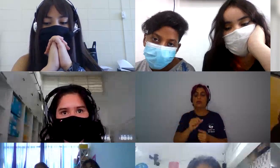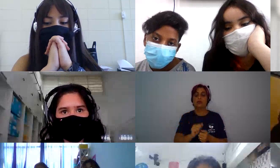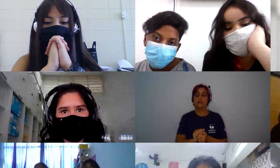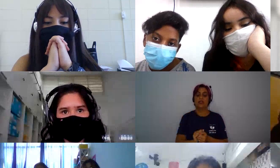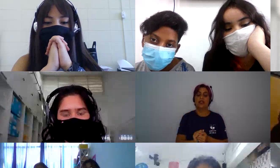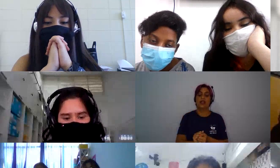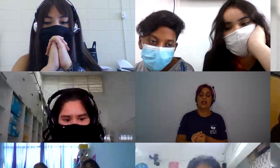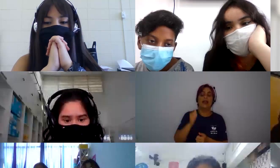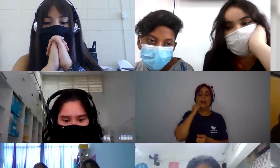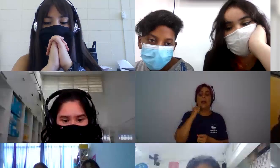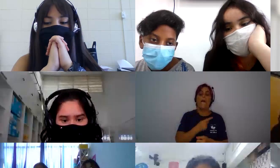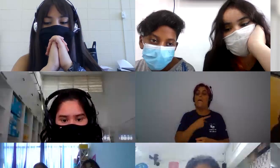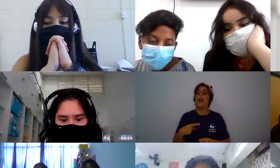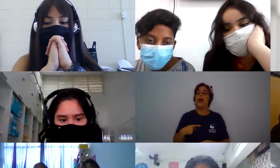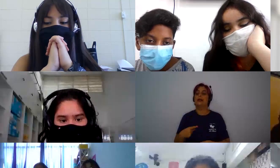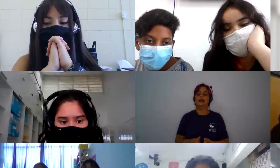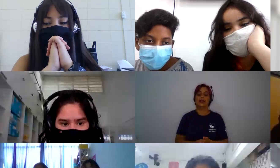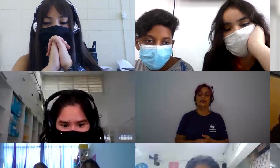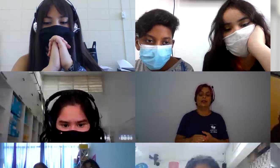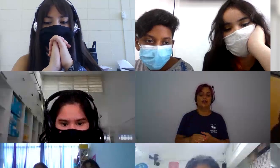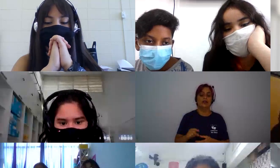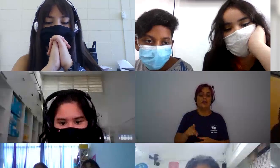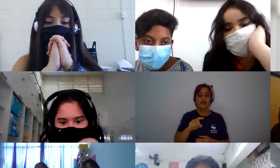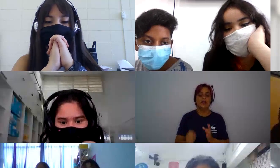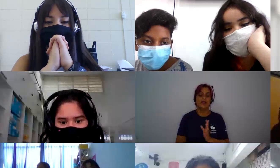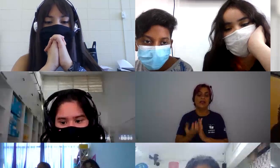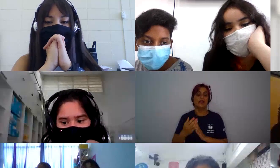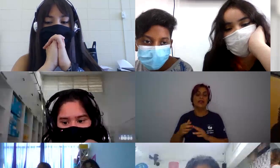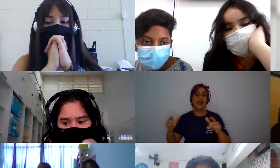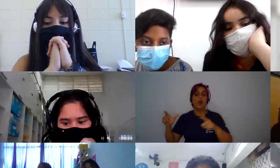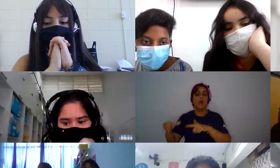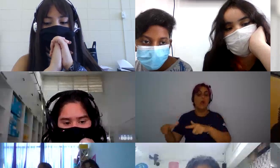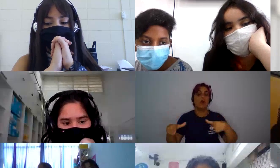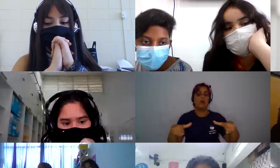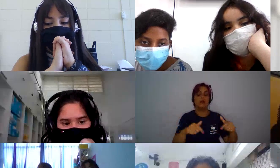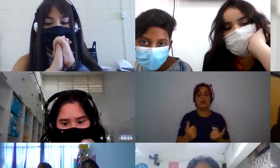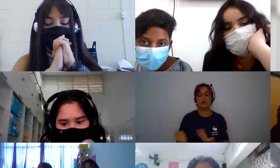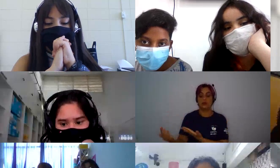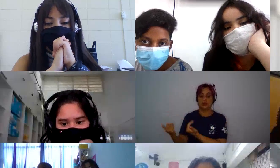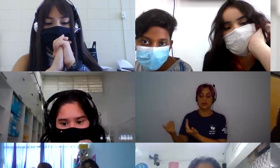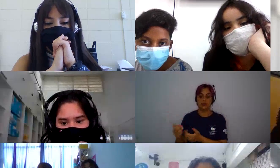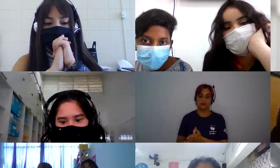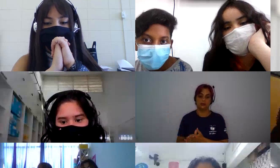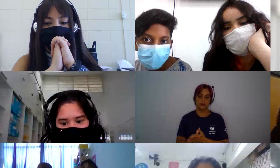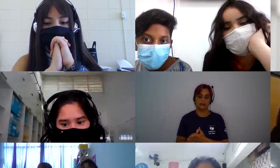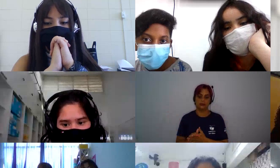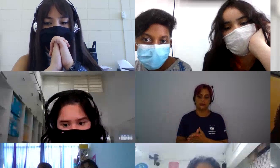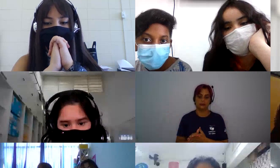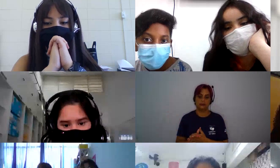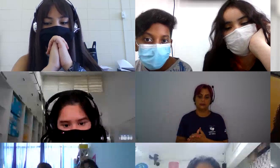criar espaços para o adolescente ser ouvido. Onde você faria isso? Na escola,